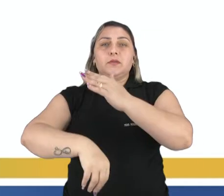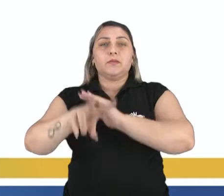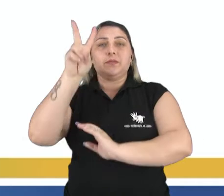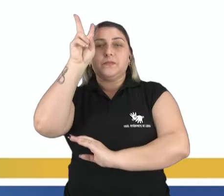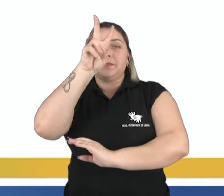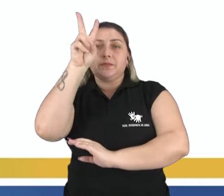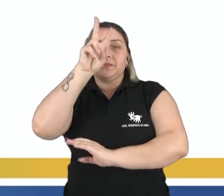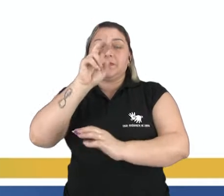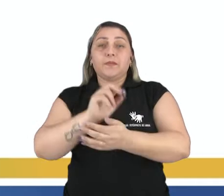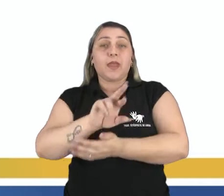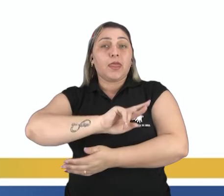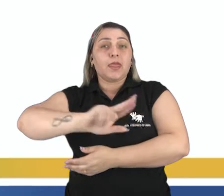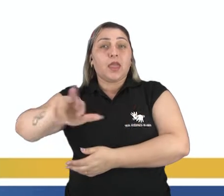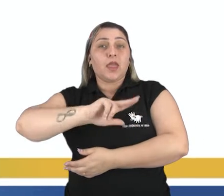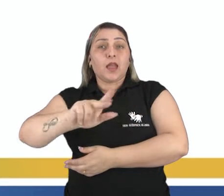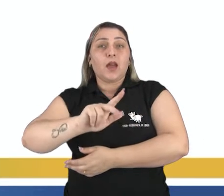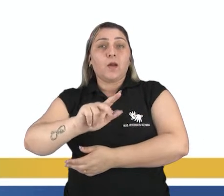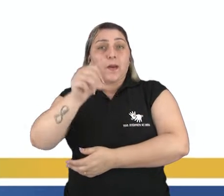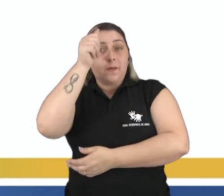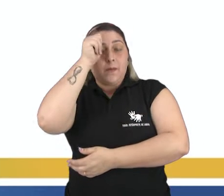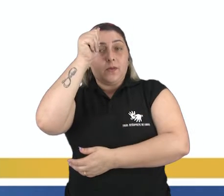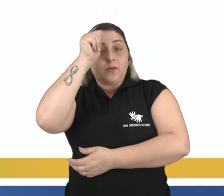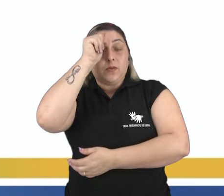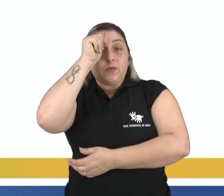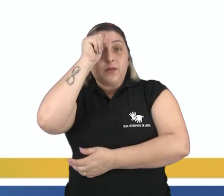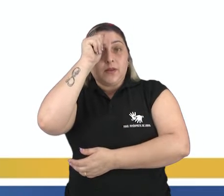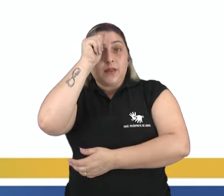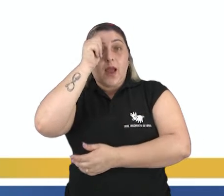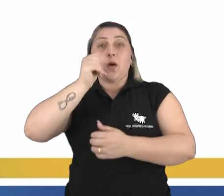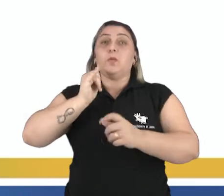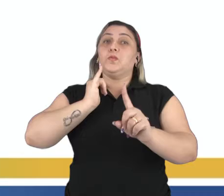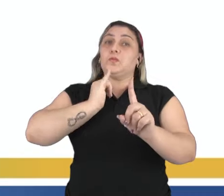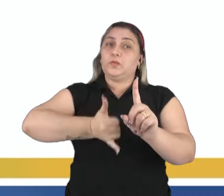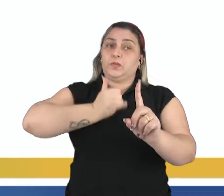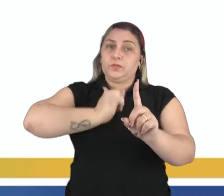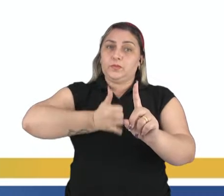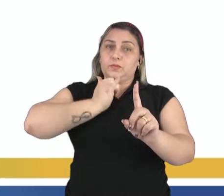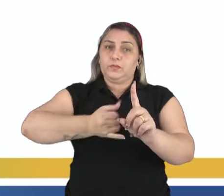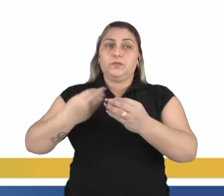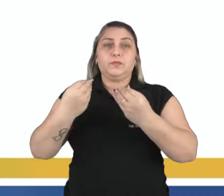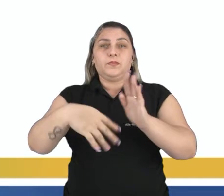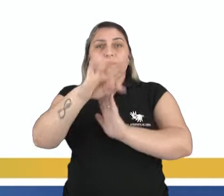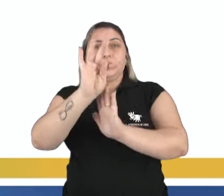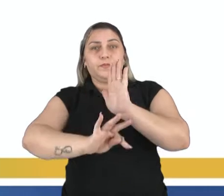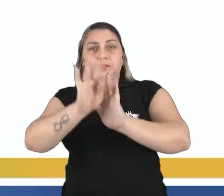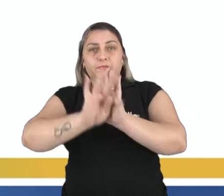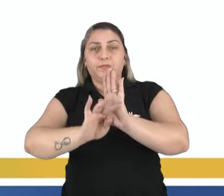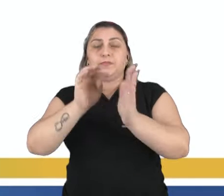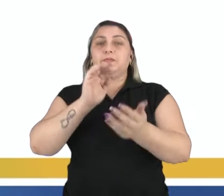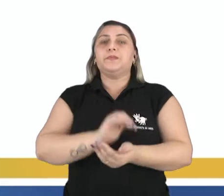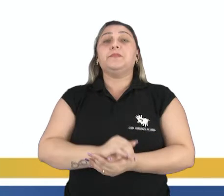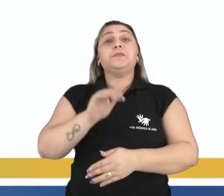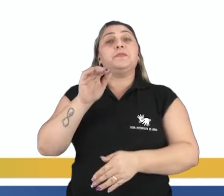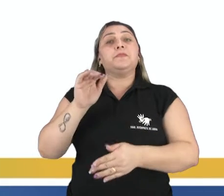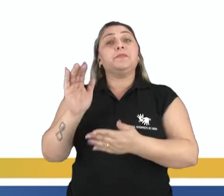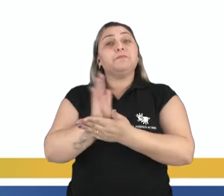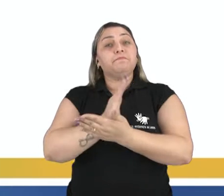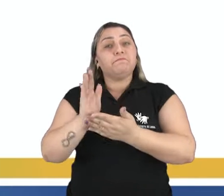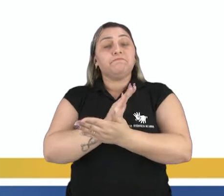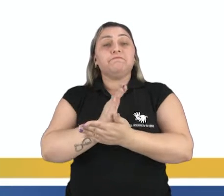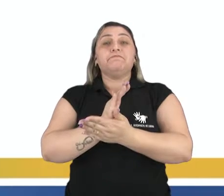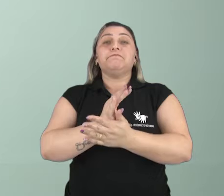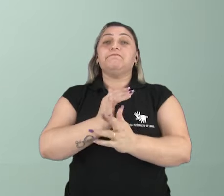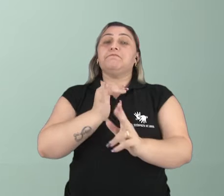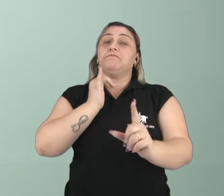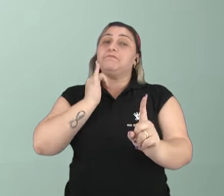história. Não é a voz do autor, é a voz do narrador que ele quis dar para aquele texto. Tá? Às vezes esse narrador ele